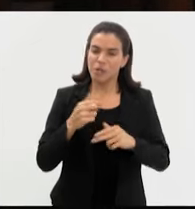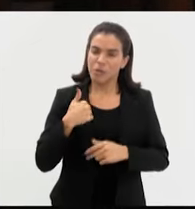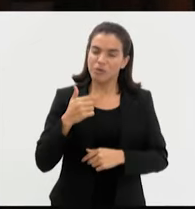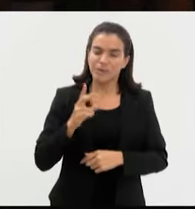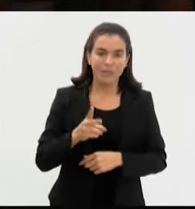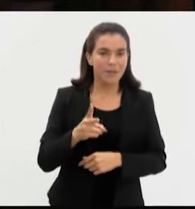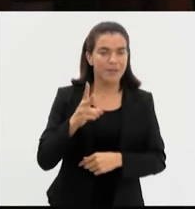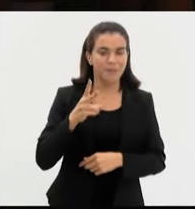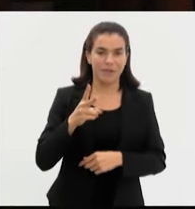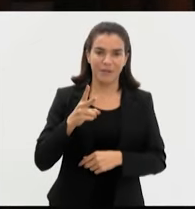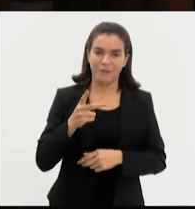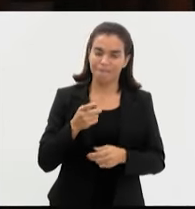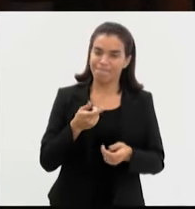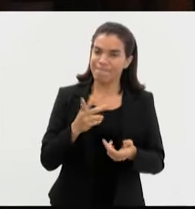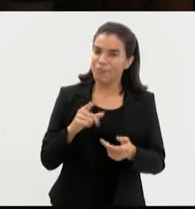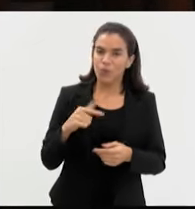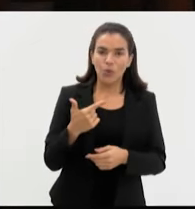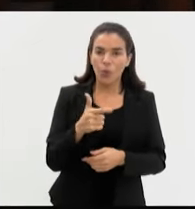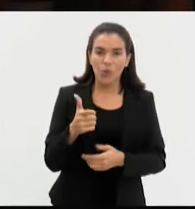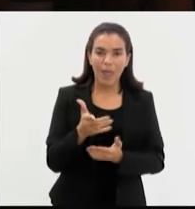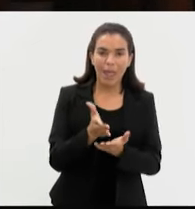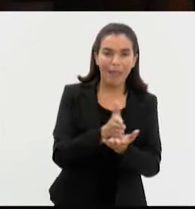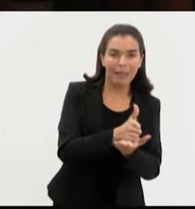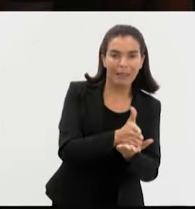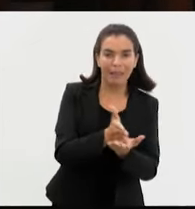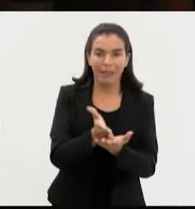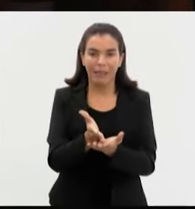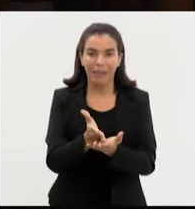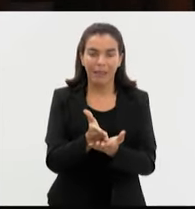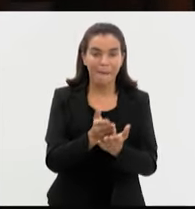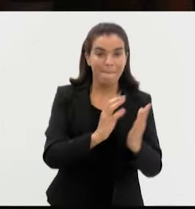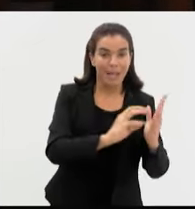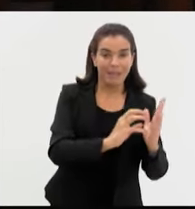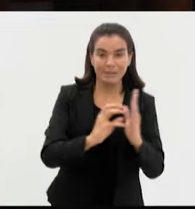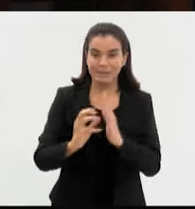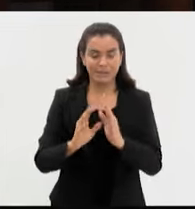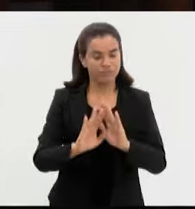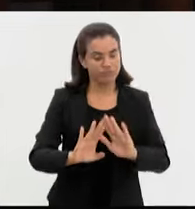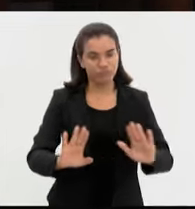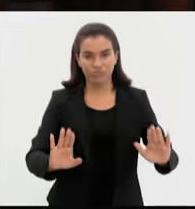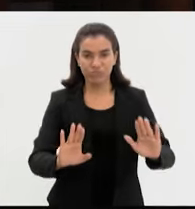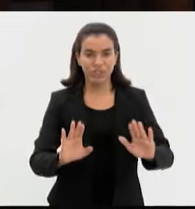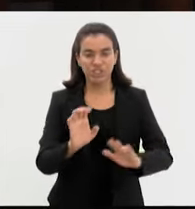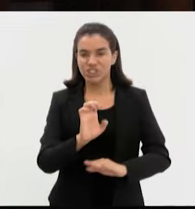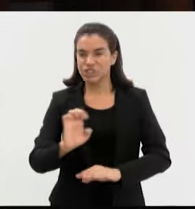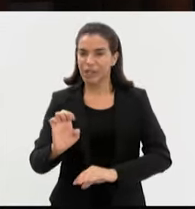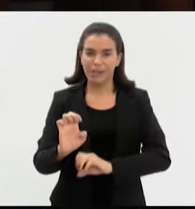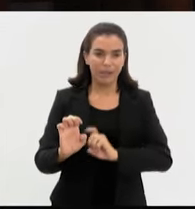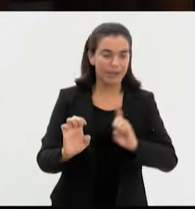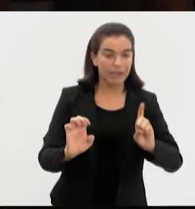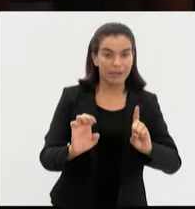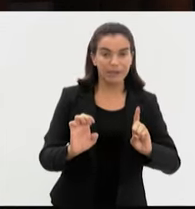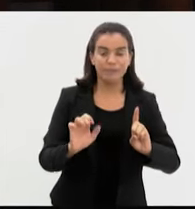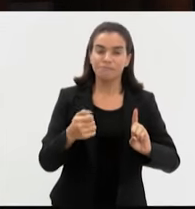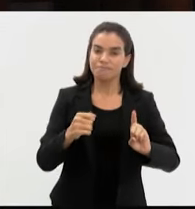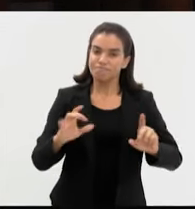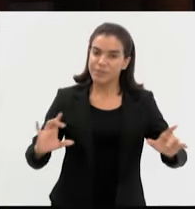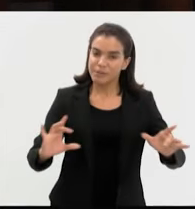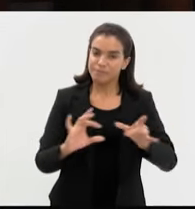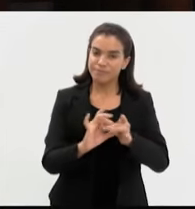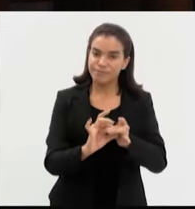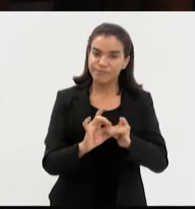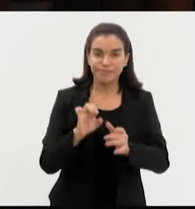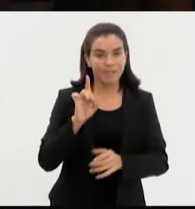que é a hora de não ter lado todas as bancadas que representam o Rio de Janeiro tanto esquerda ou direita tem que se reunir lá em